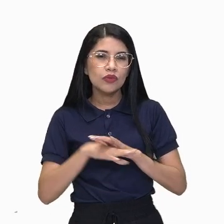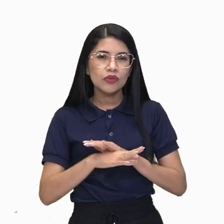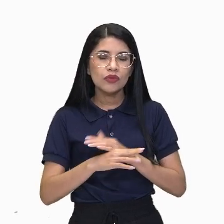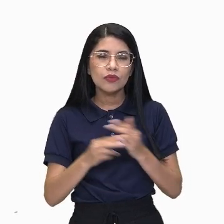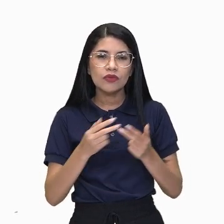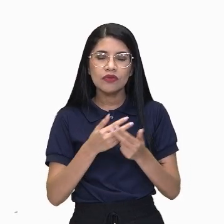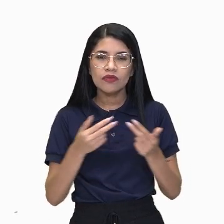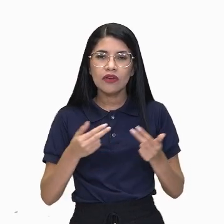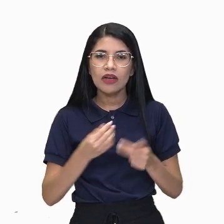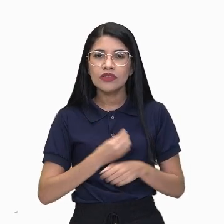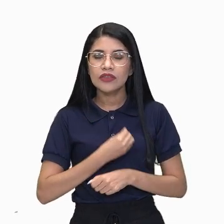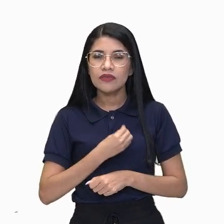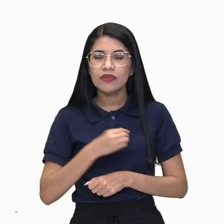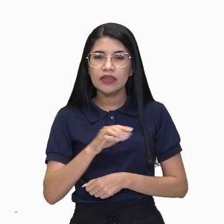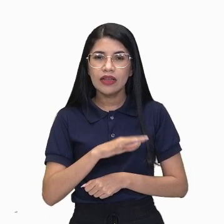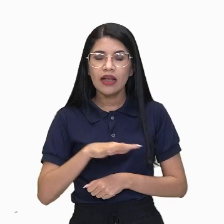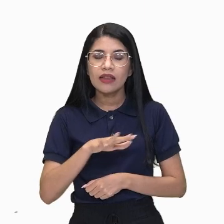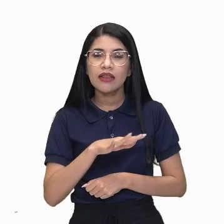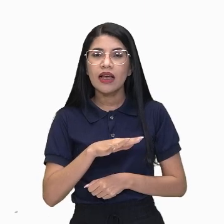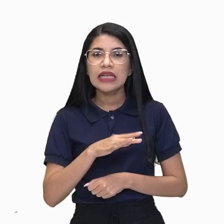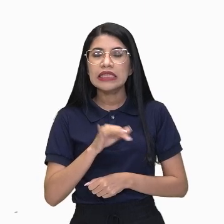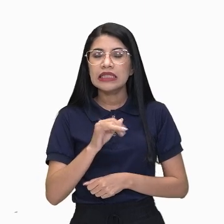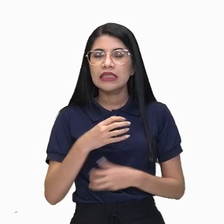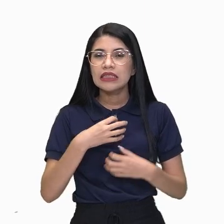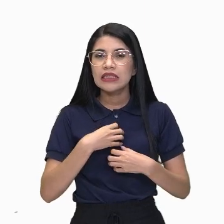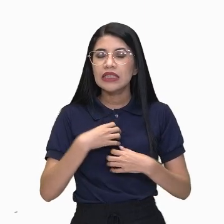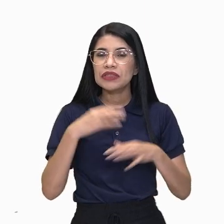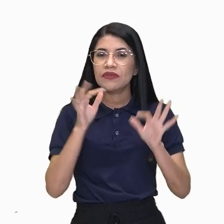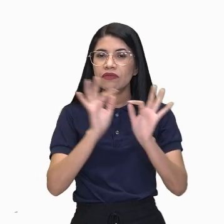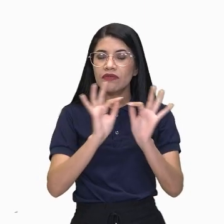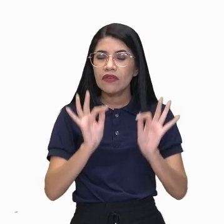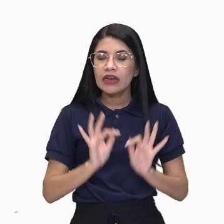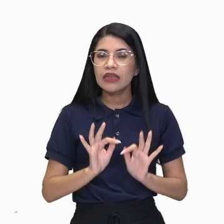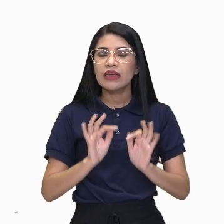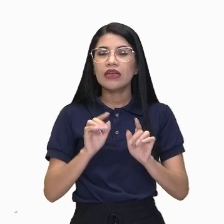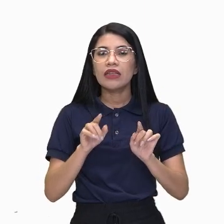bem viver, a questão da felicidade, de você